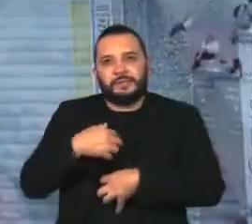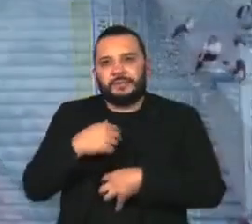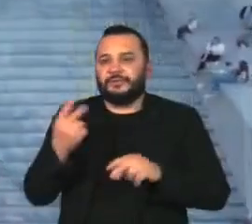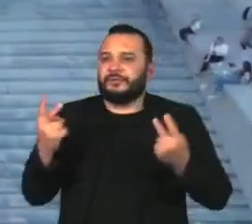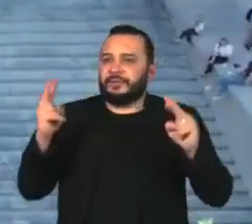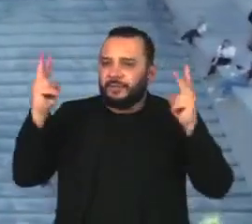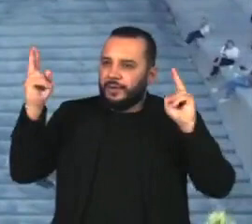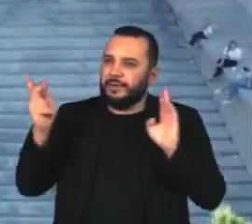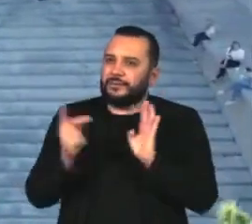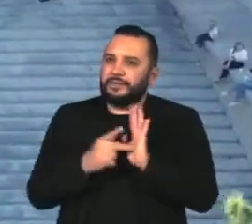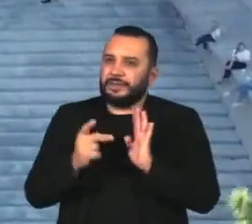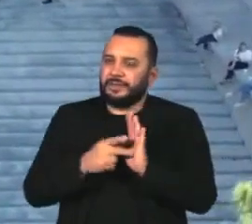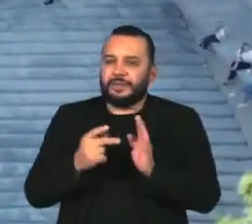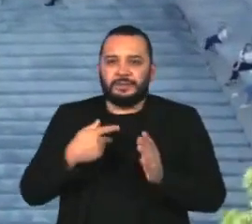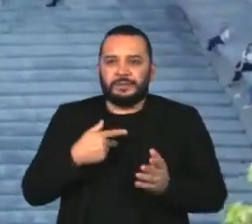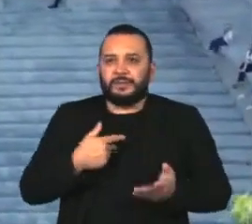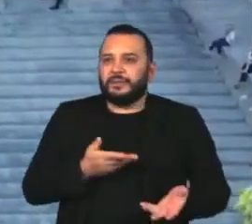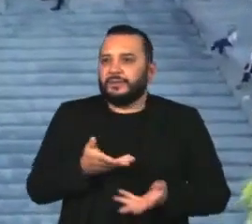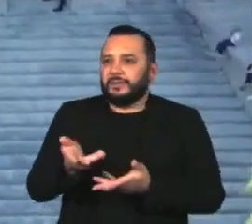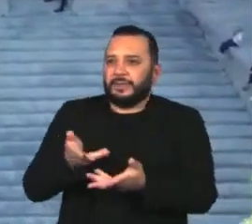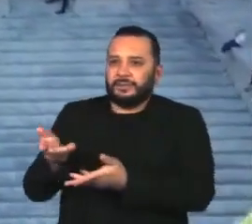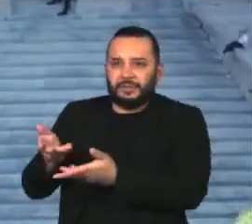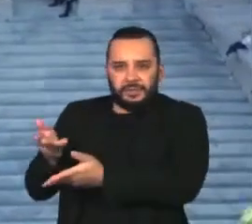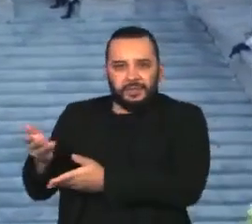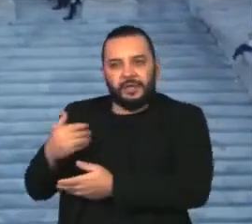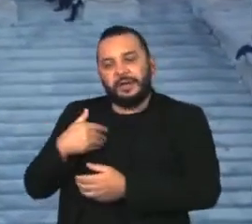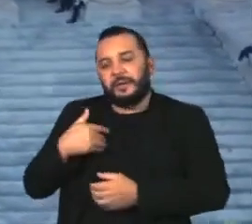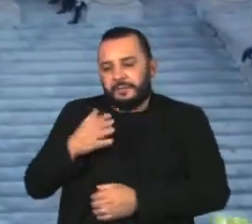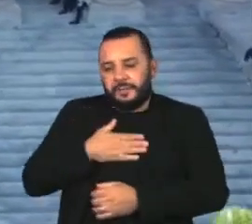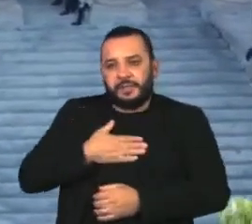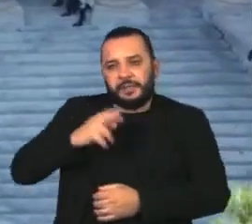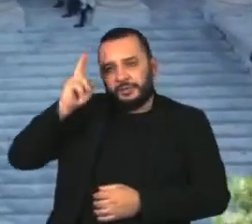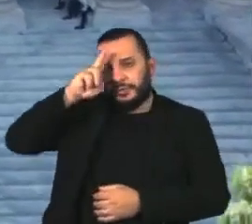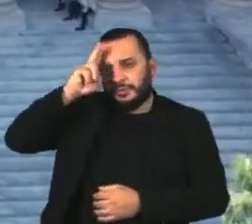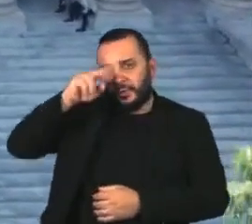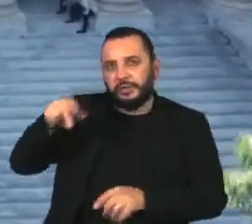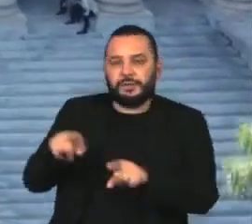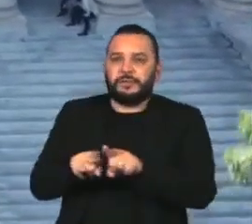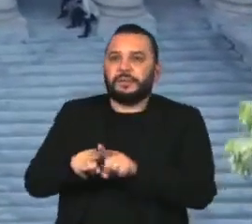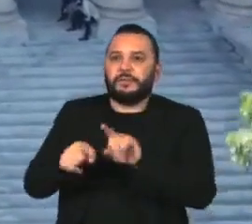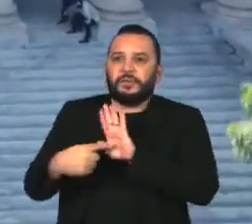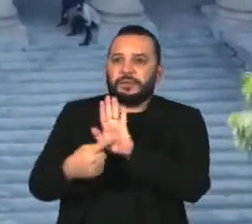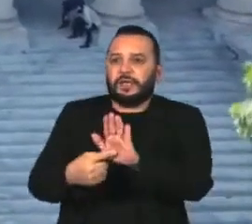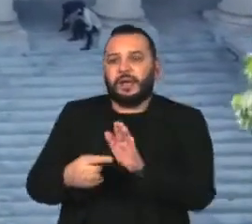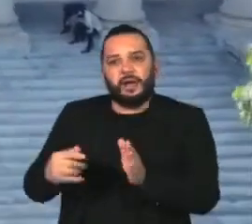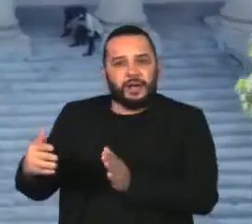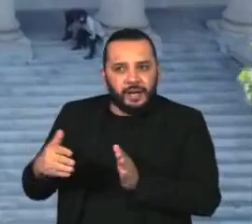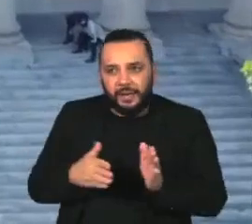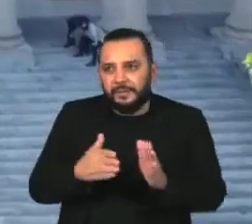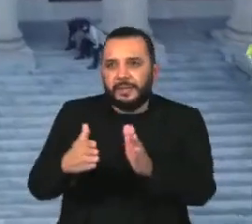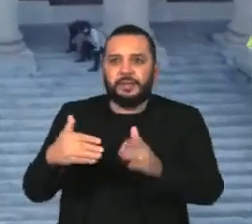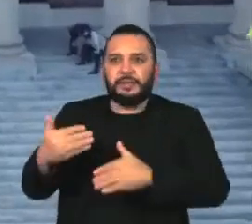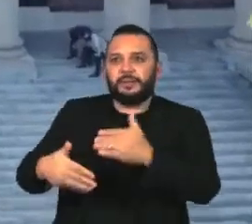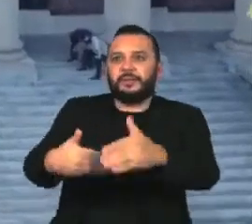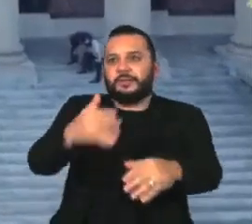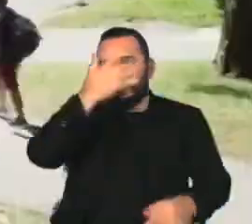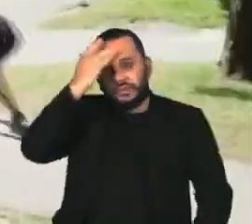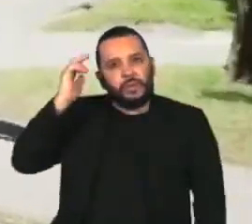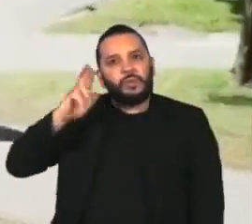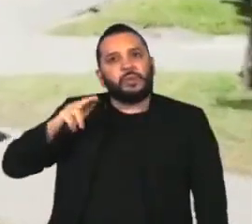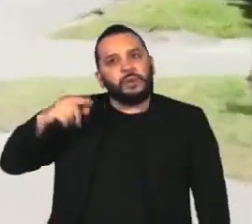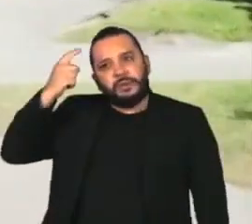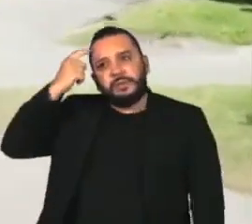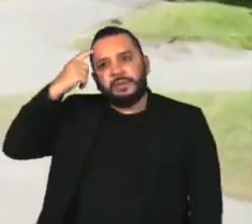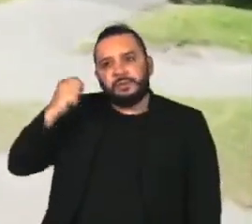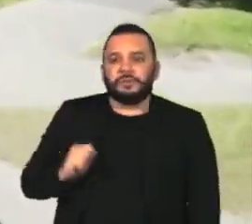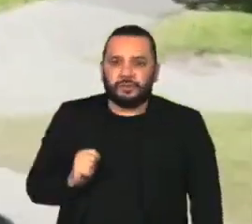muito grande. Compartilhar a minha história é um jeito de mostrar para outras pessoas um caminho que talvez elas nunca tenham pensado. E quem